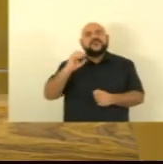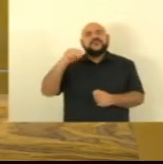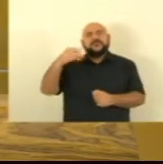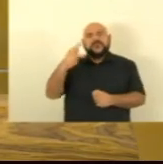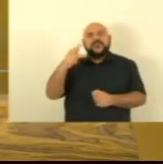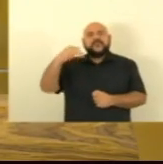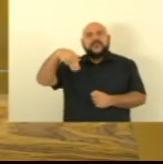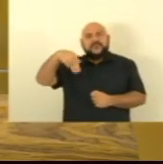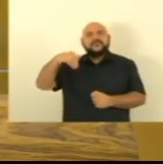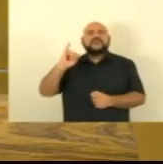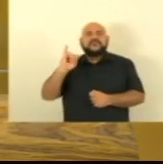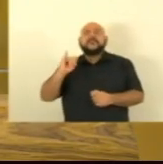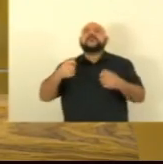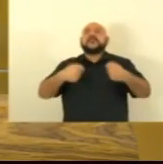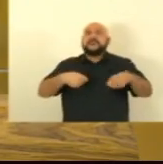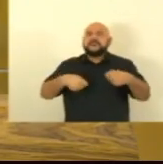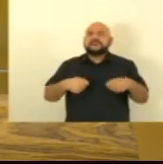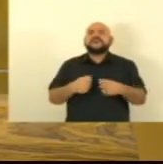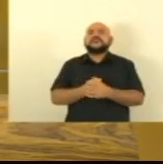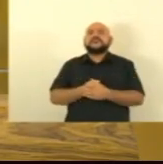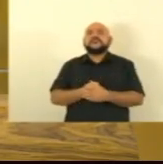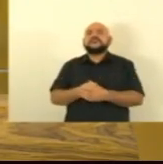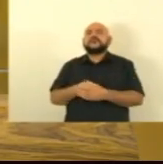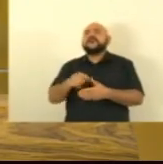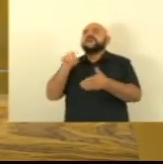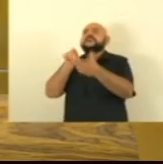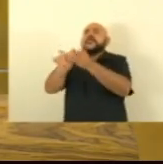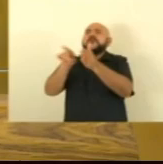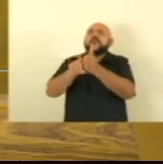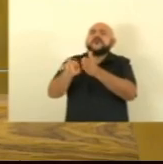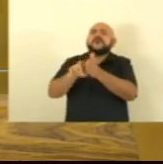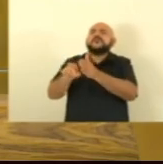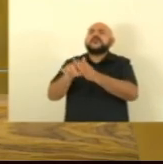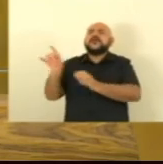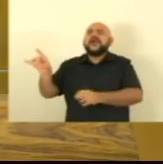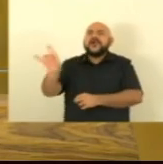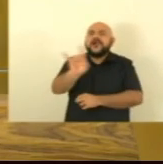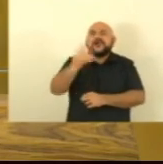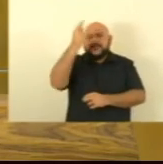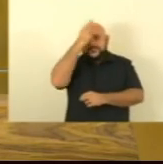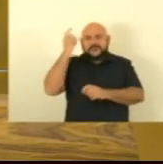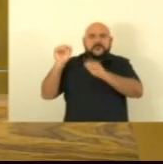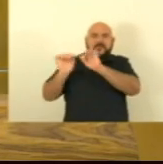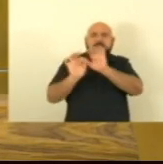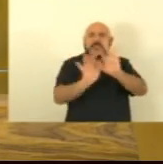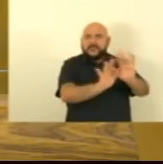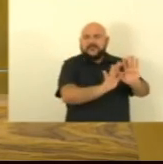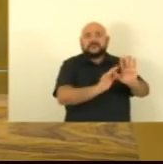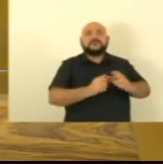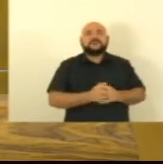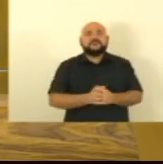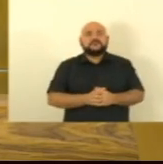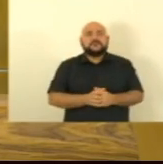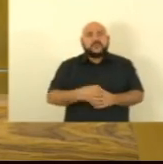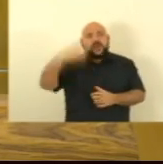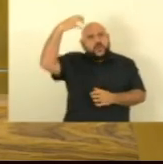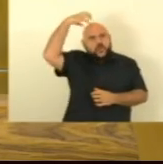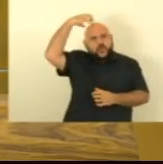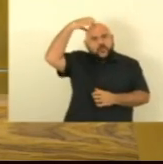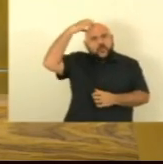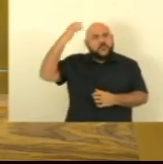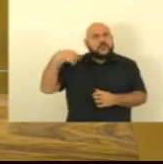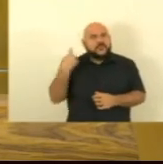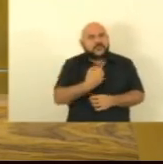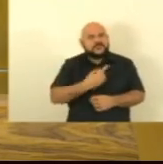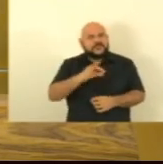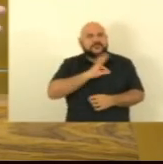todas essas pessoas. Eu tenho certeza que, vírgula, não por conta da nossa consagrada instituição Polícia